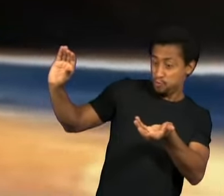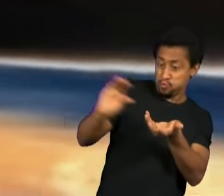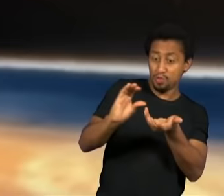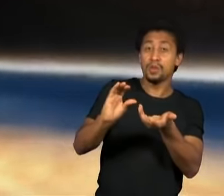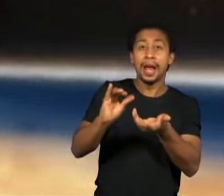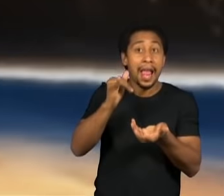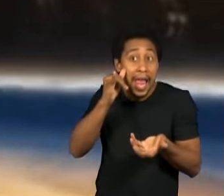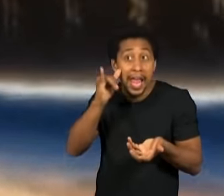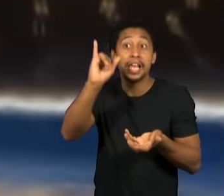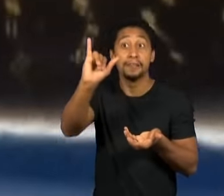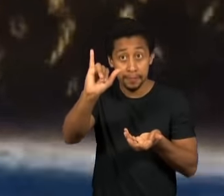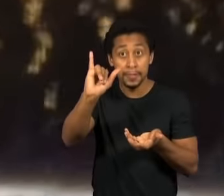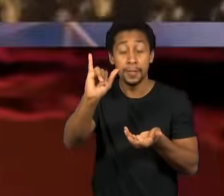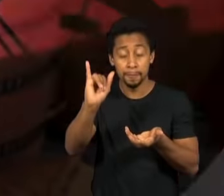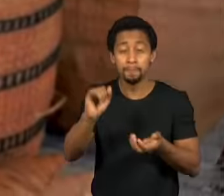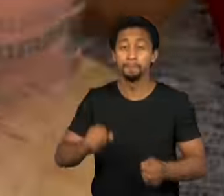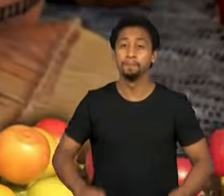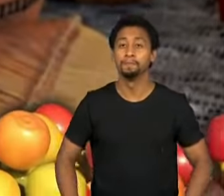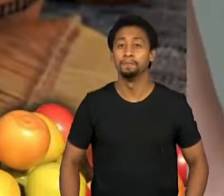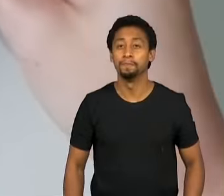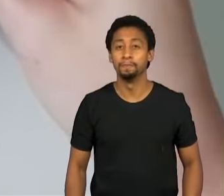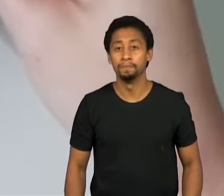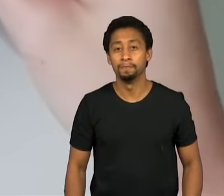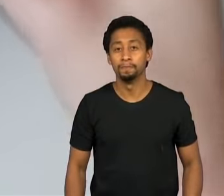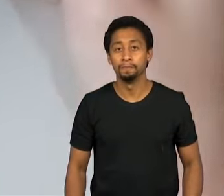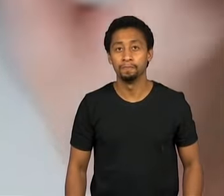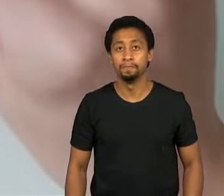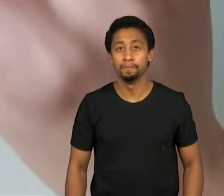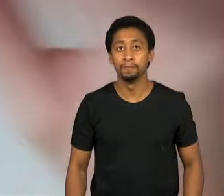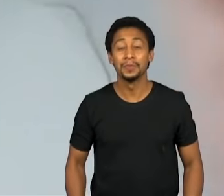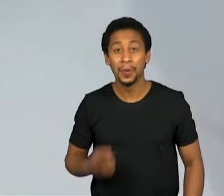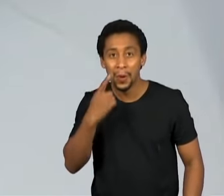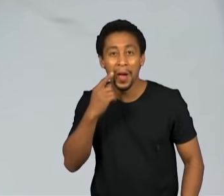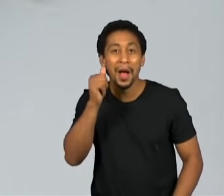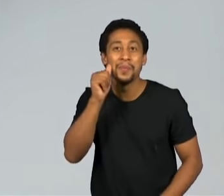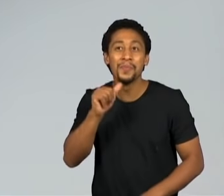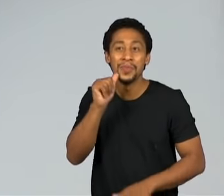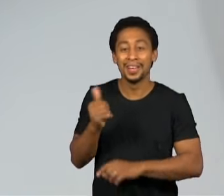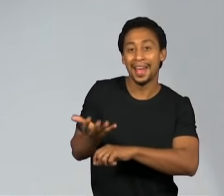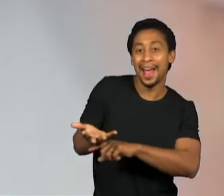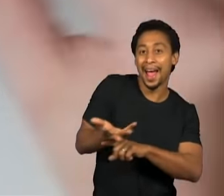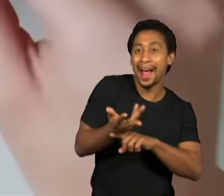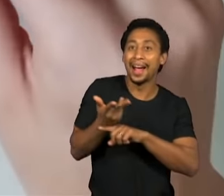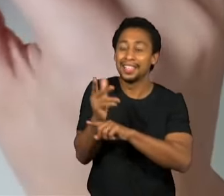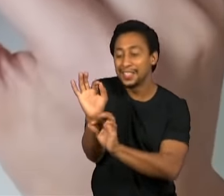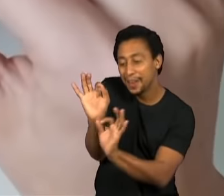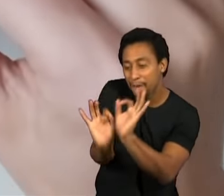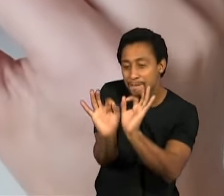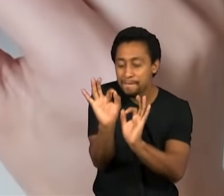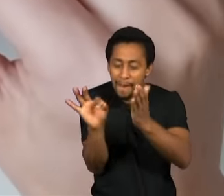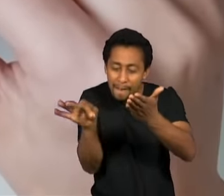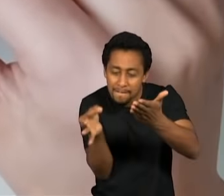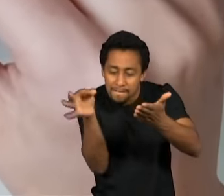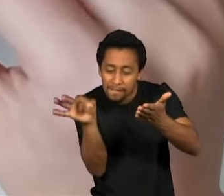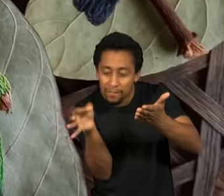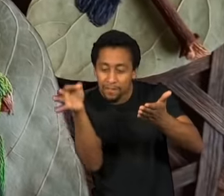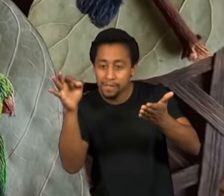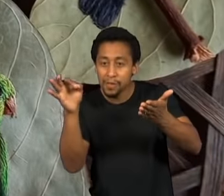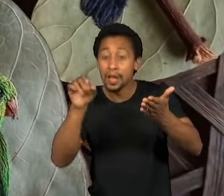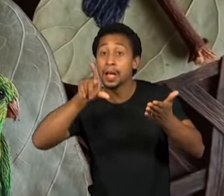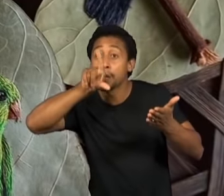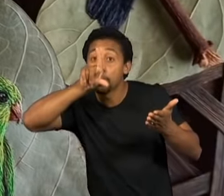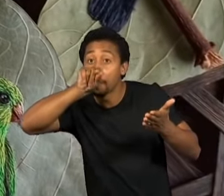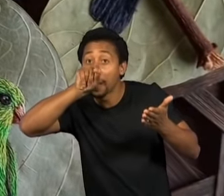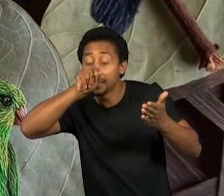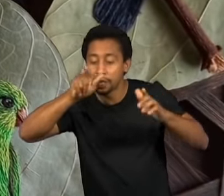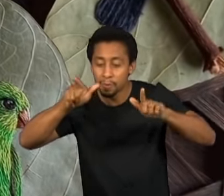corpo celeste com a Terra. E a artista têxtil Laura Della Vecchia aborda aves brasileiras em